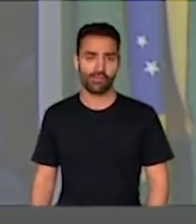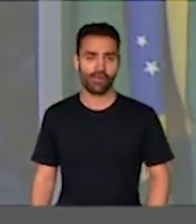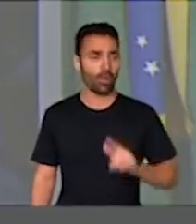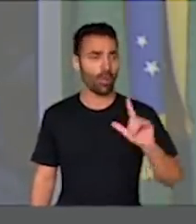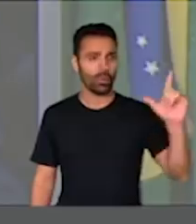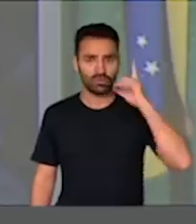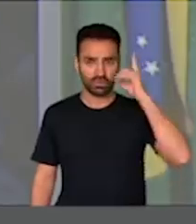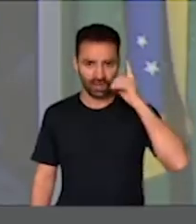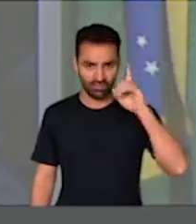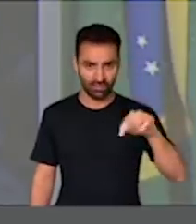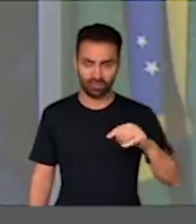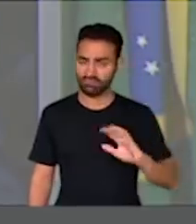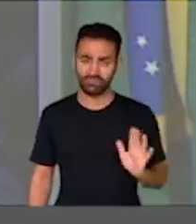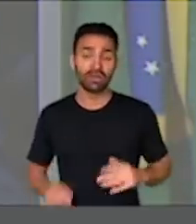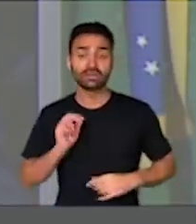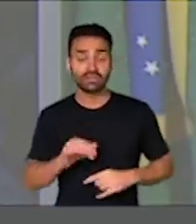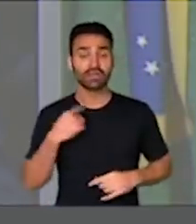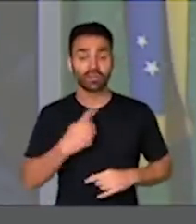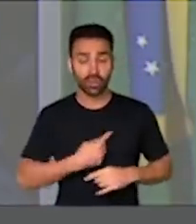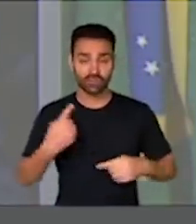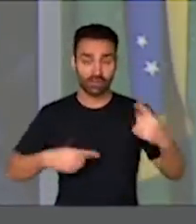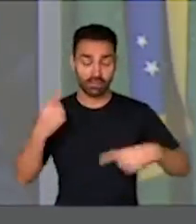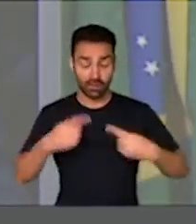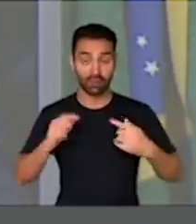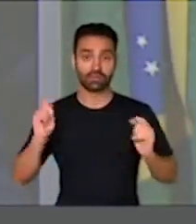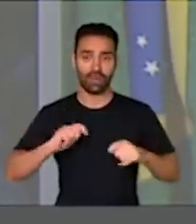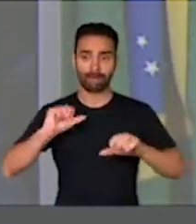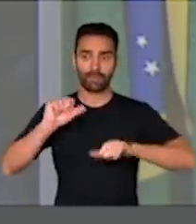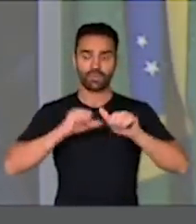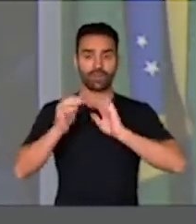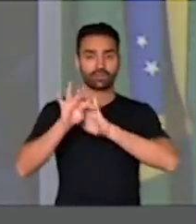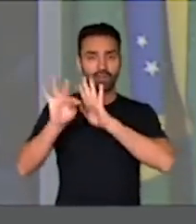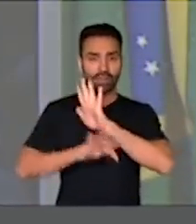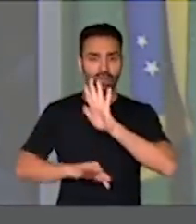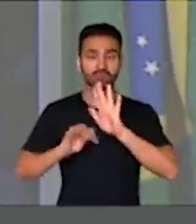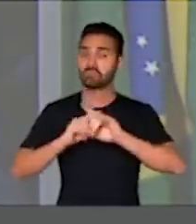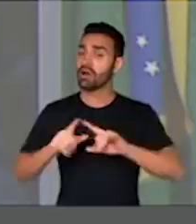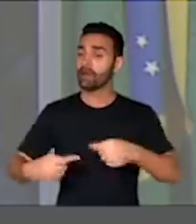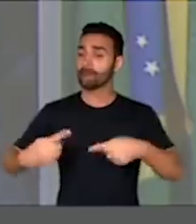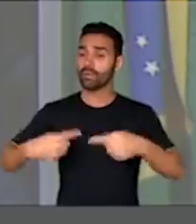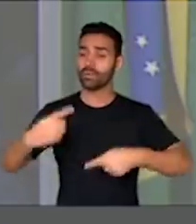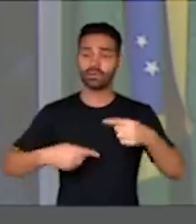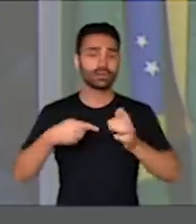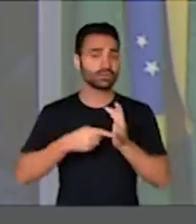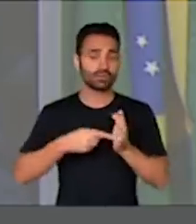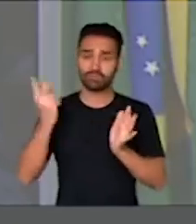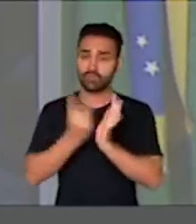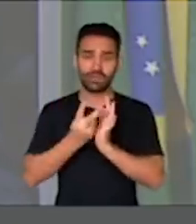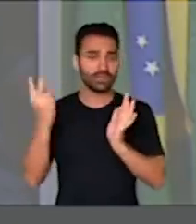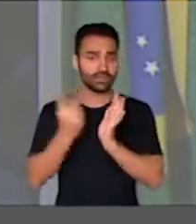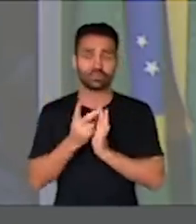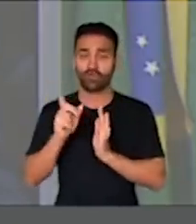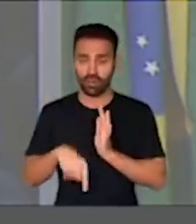parlamentar desta casa que sim nós debatemos nós modificamos texto que vem do executivo mas a política econômica é sim ditado pelo